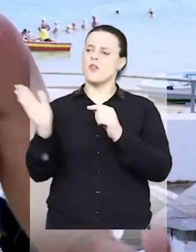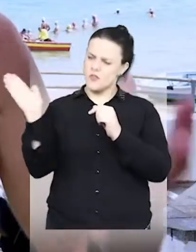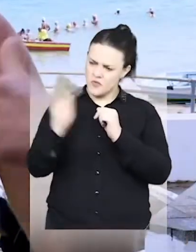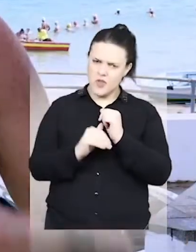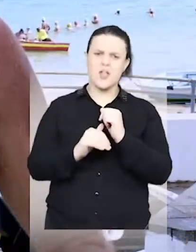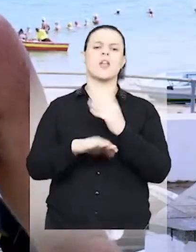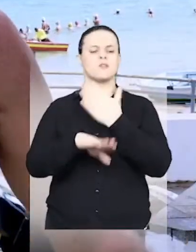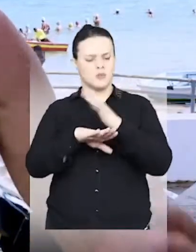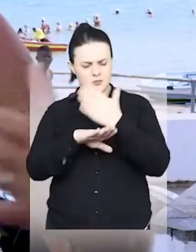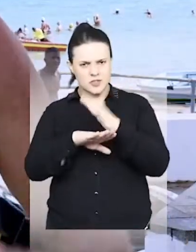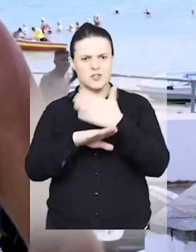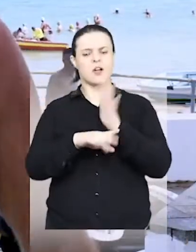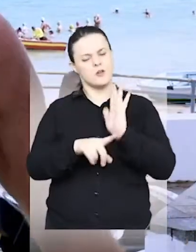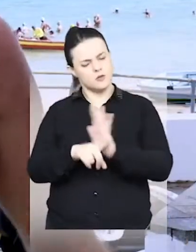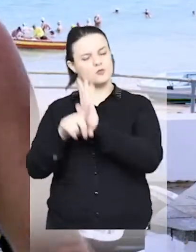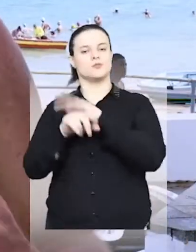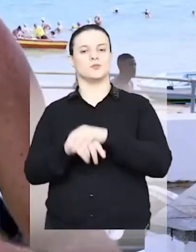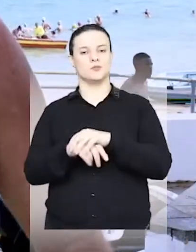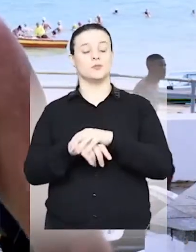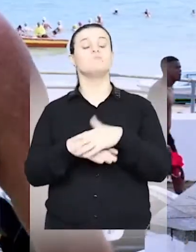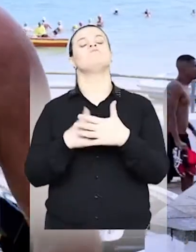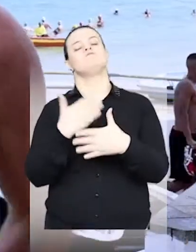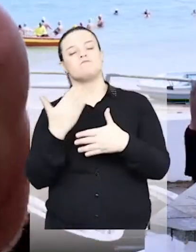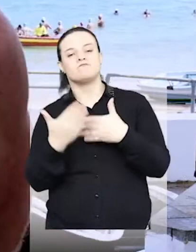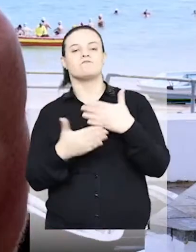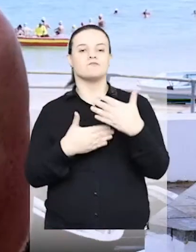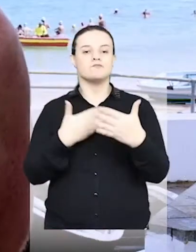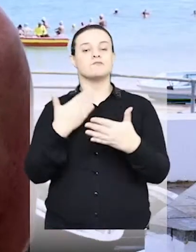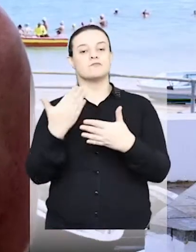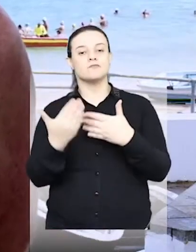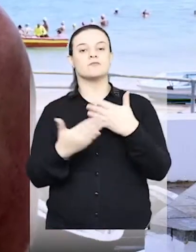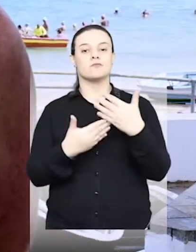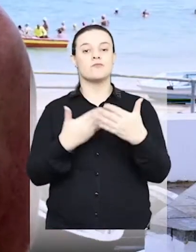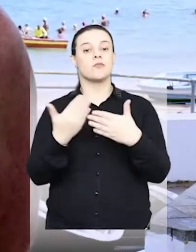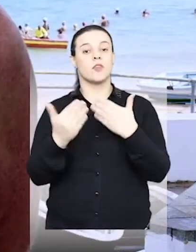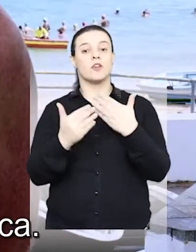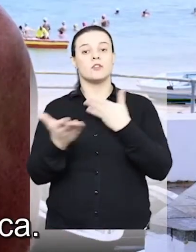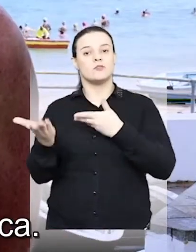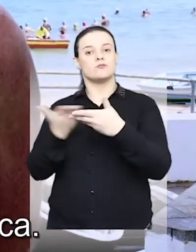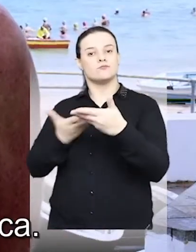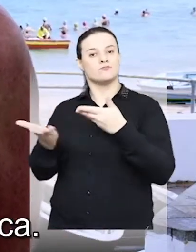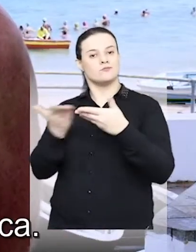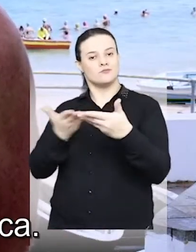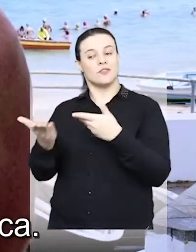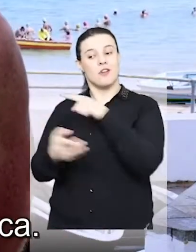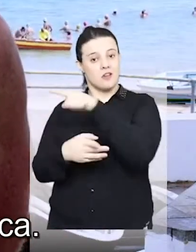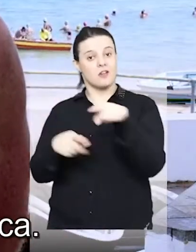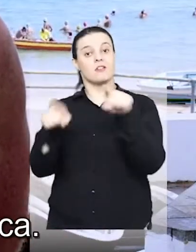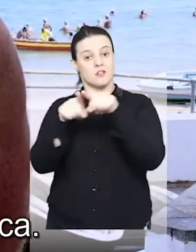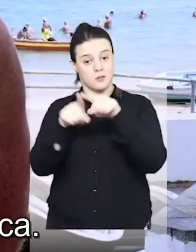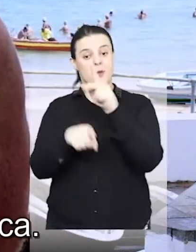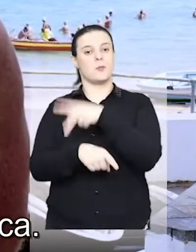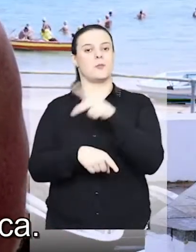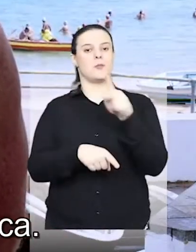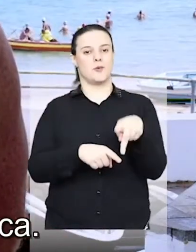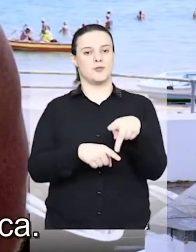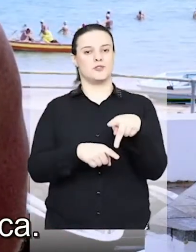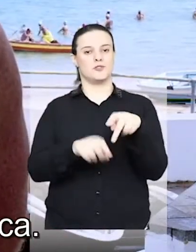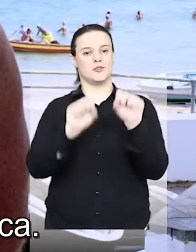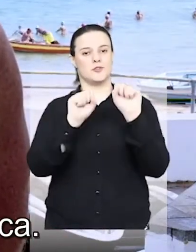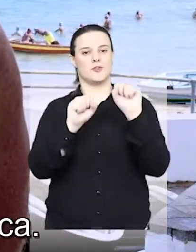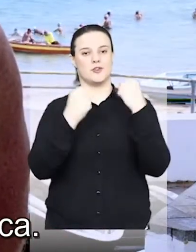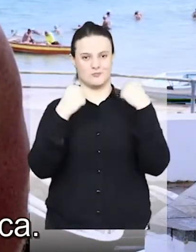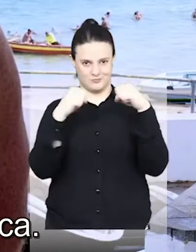faire, venha, vamos treinar, a gente dá o jeito. E aí a gente fez uma troca para o Felipe. Felipe também é professor